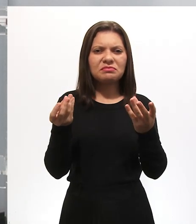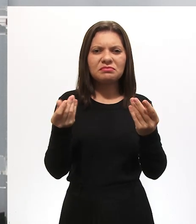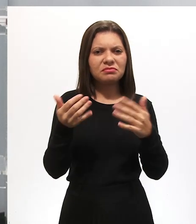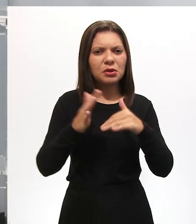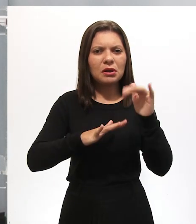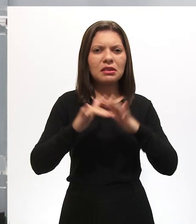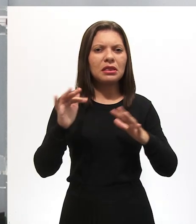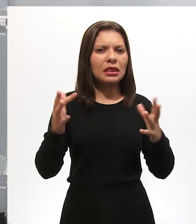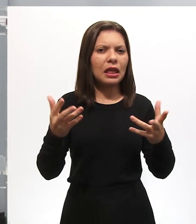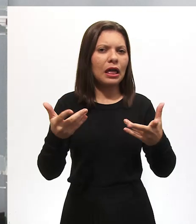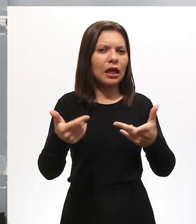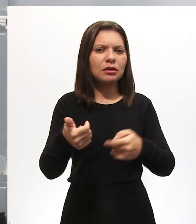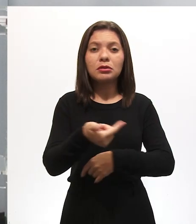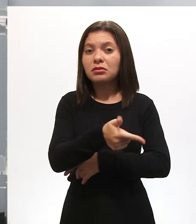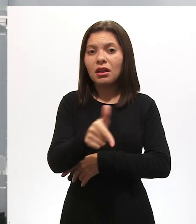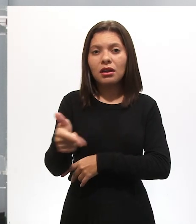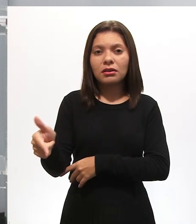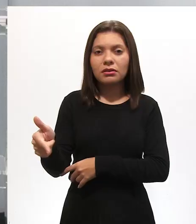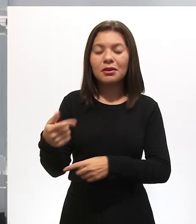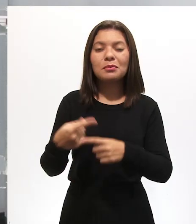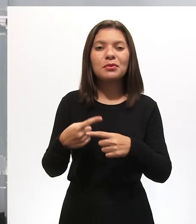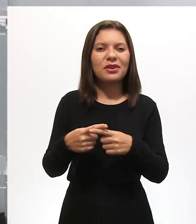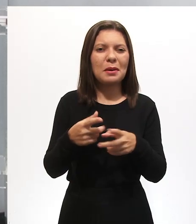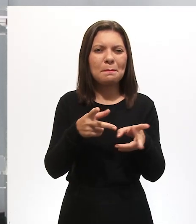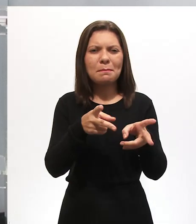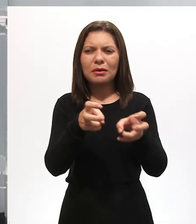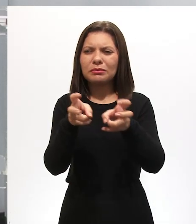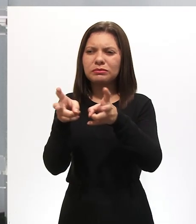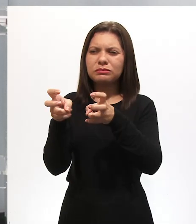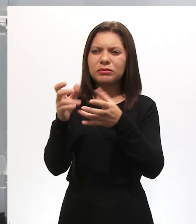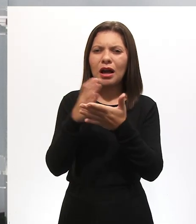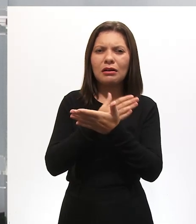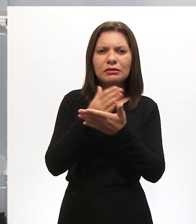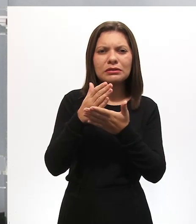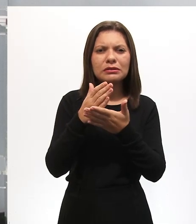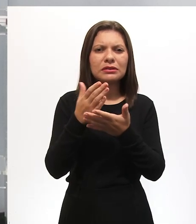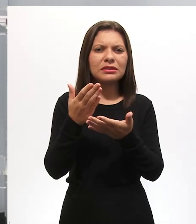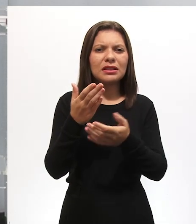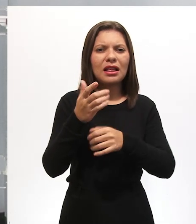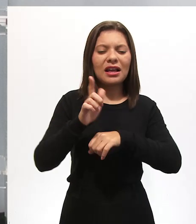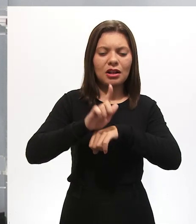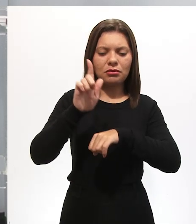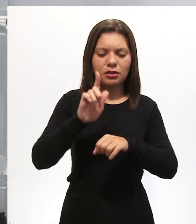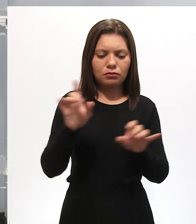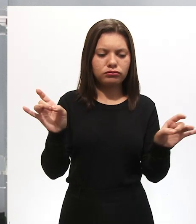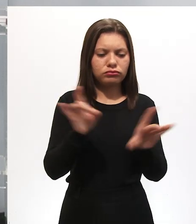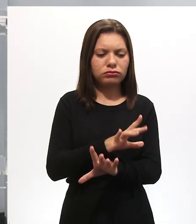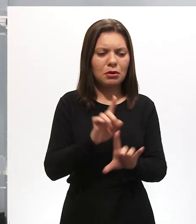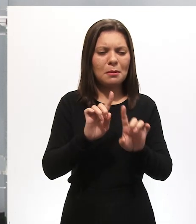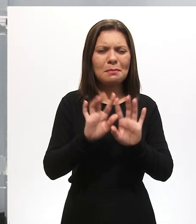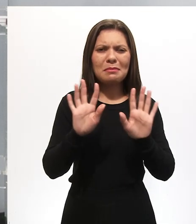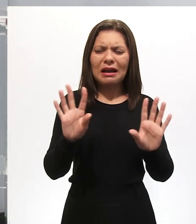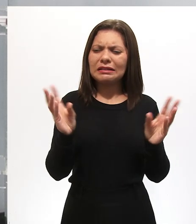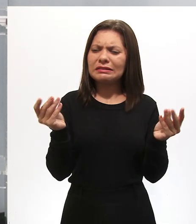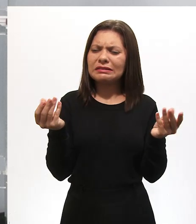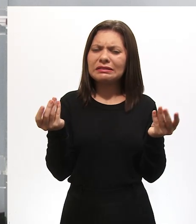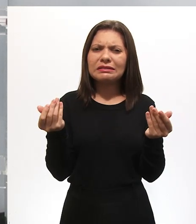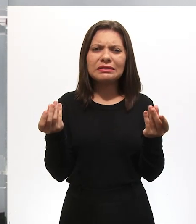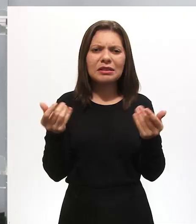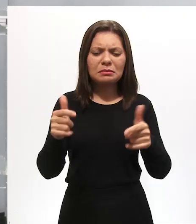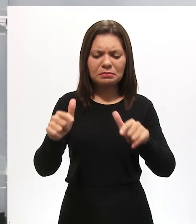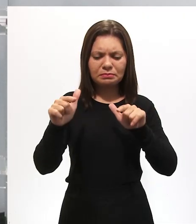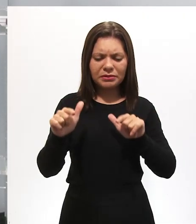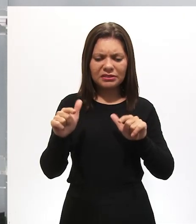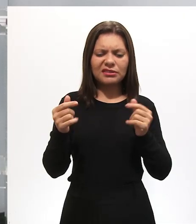tem visto? Alunos saindo do ensino com pouca qualidade, sabe? Não tem, assim, uma interação